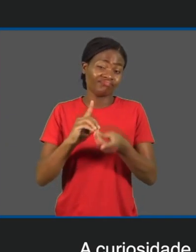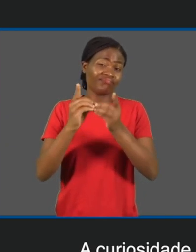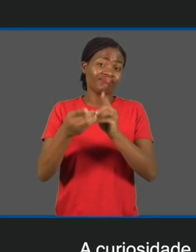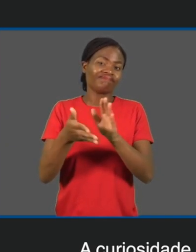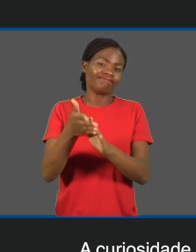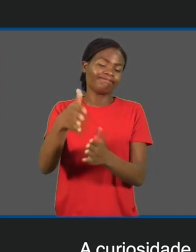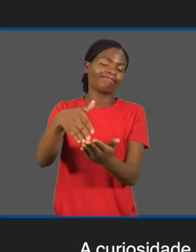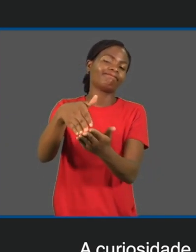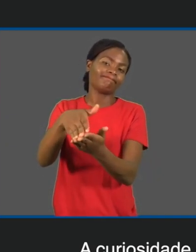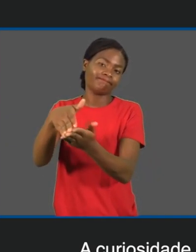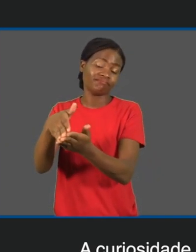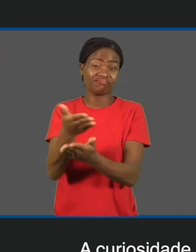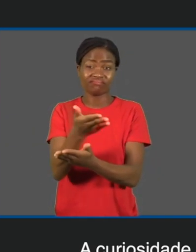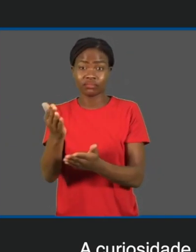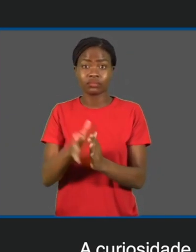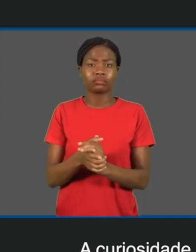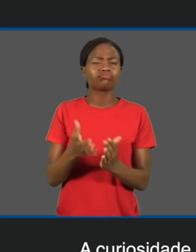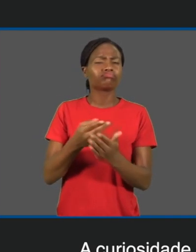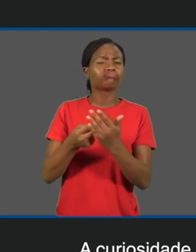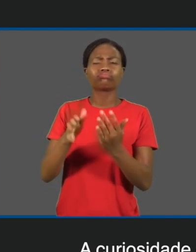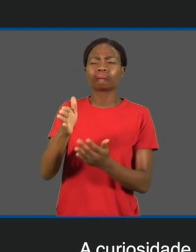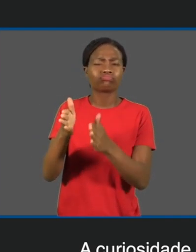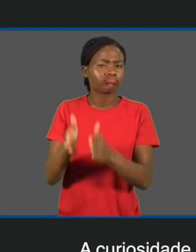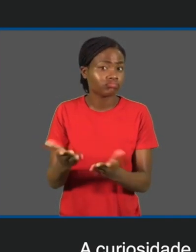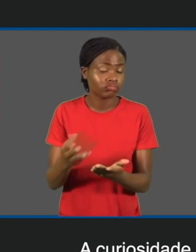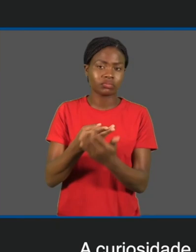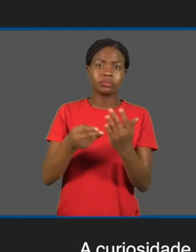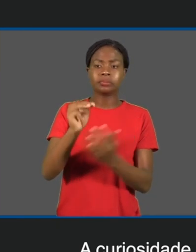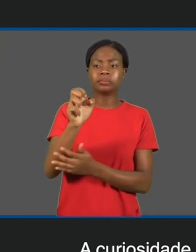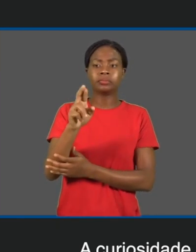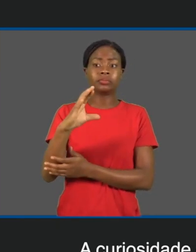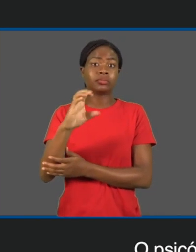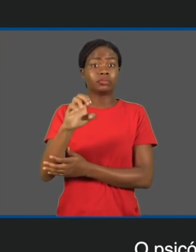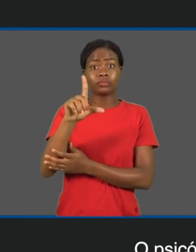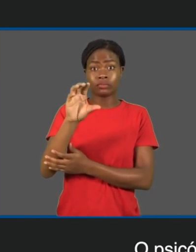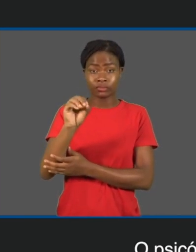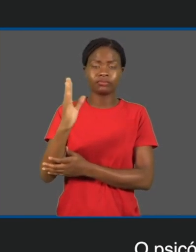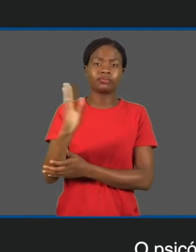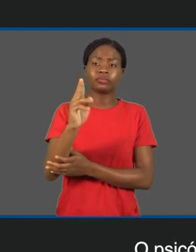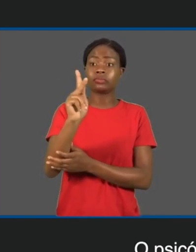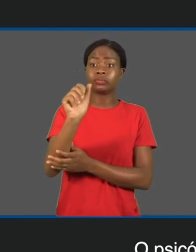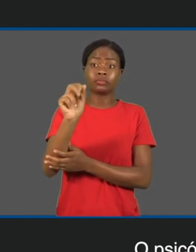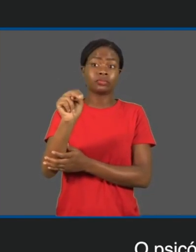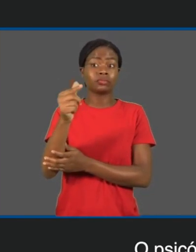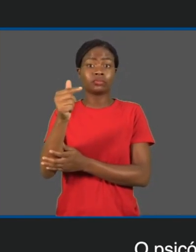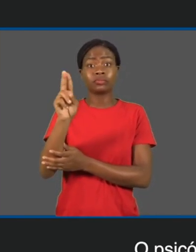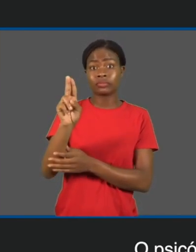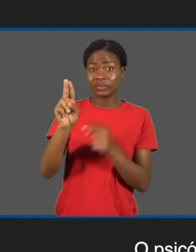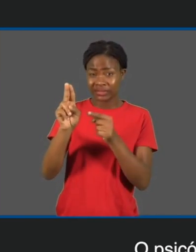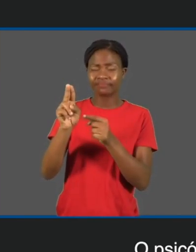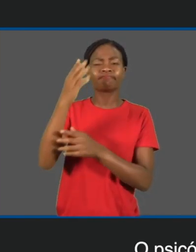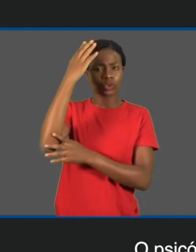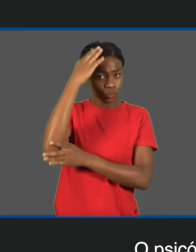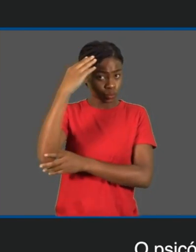apontada como um dos principais motivos do início precoce da vida sexual O psicólogo Marcelo Canto